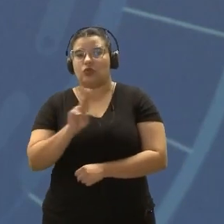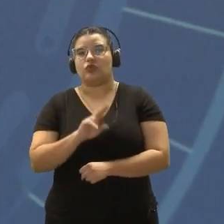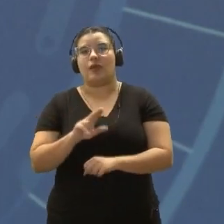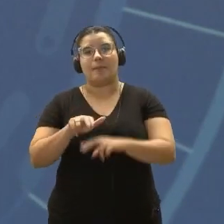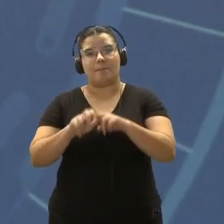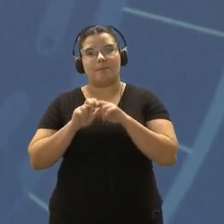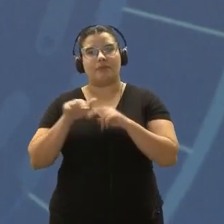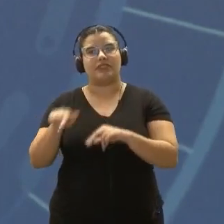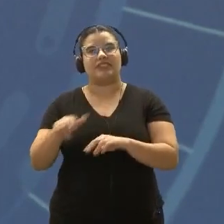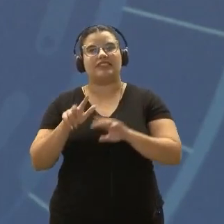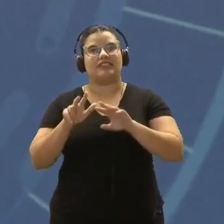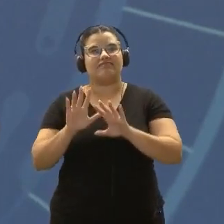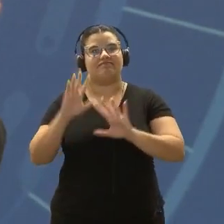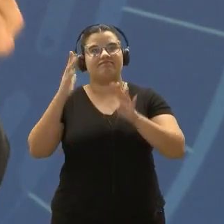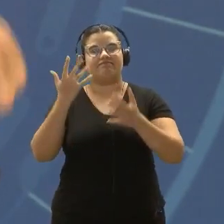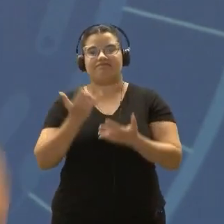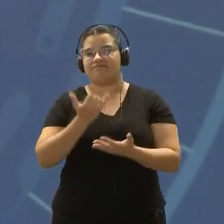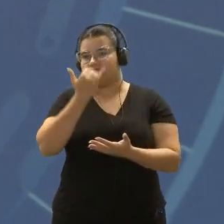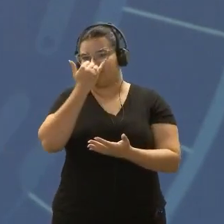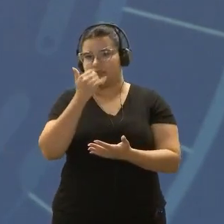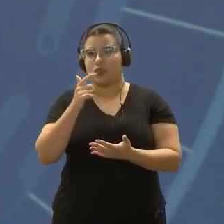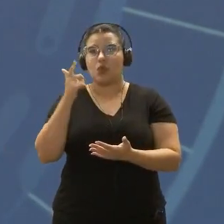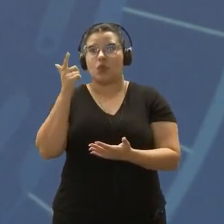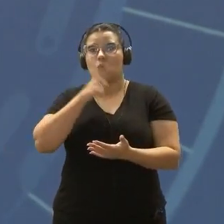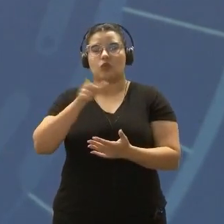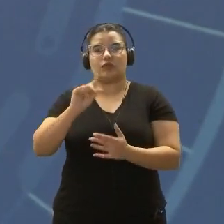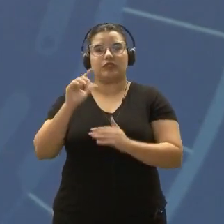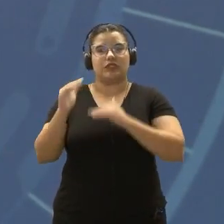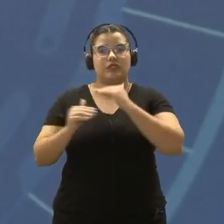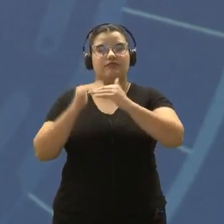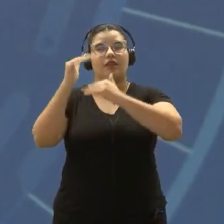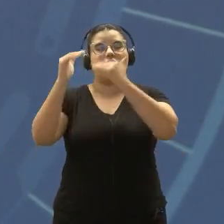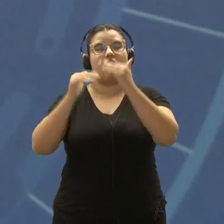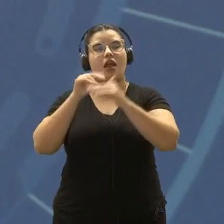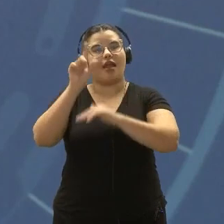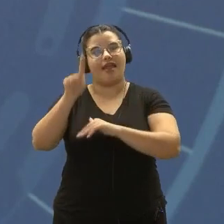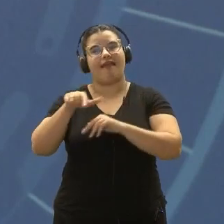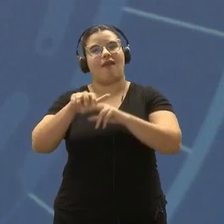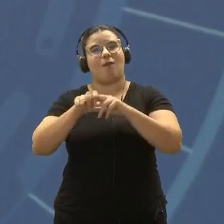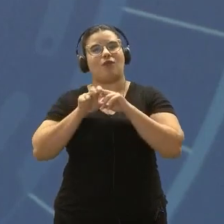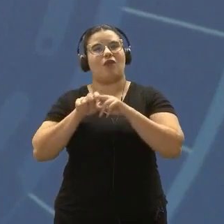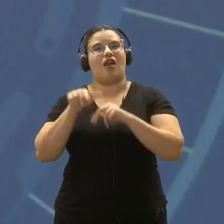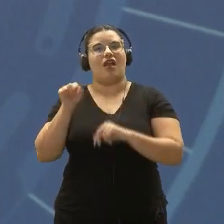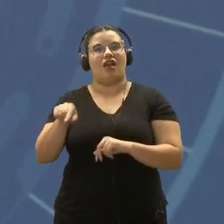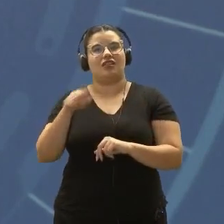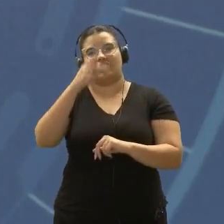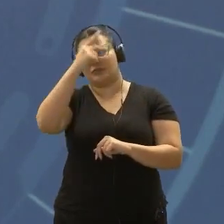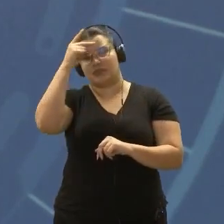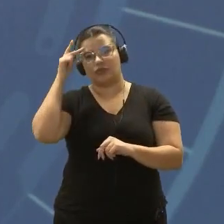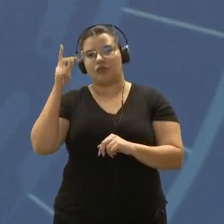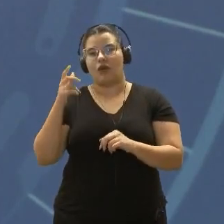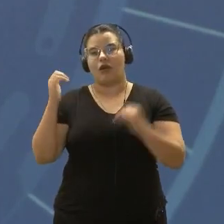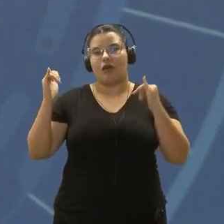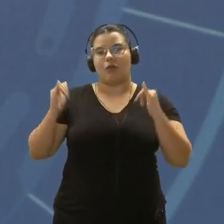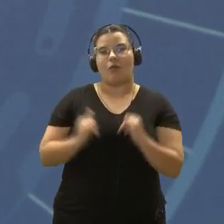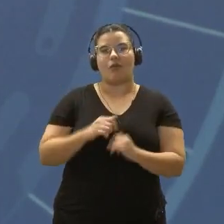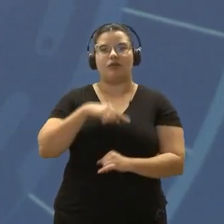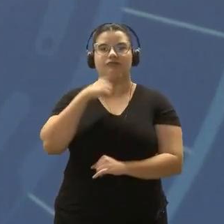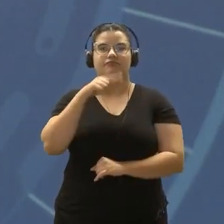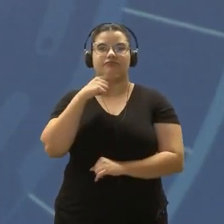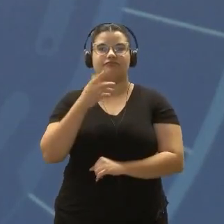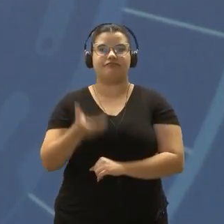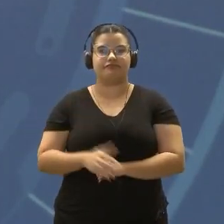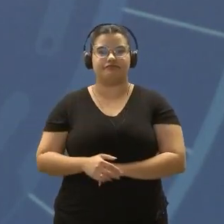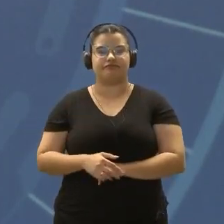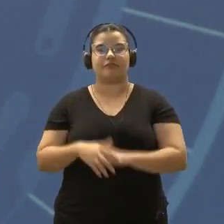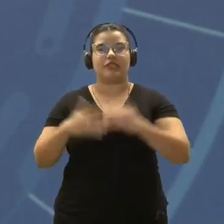por isso que eles falharam em demonstrar algum sucesso, foi justamente porque os pacientes não perdiam peso.